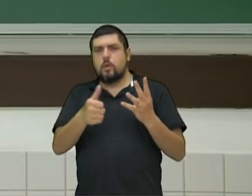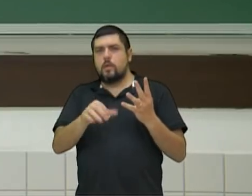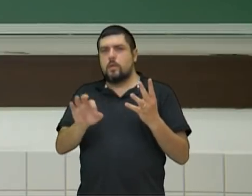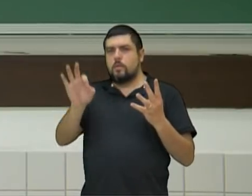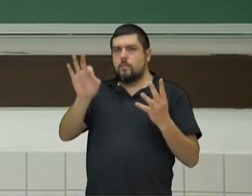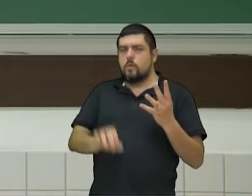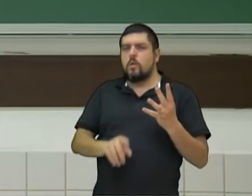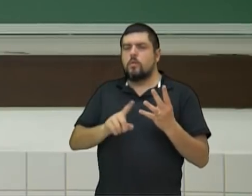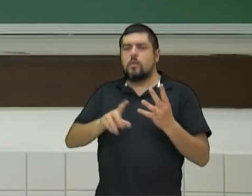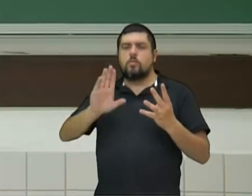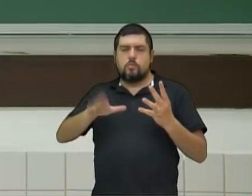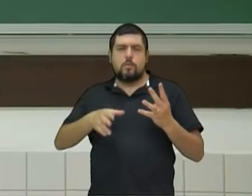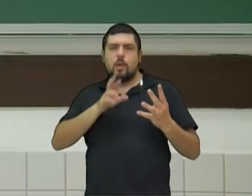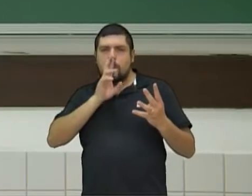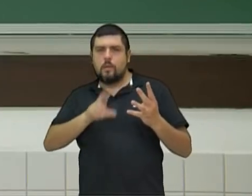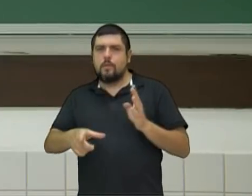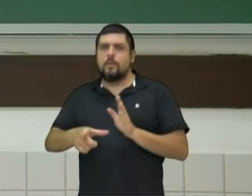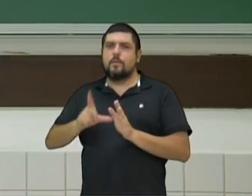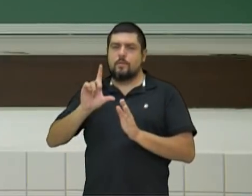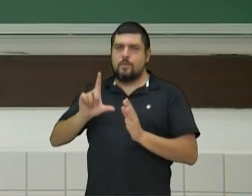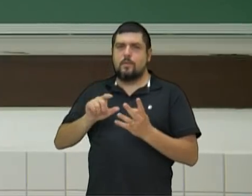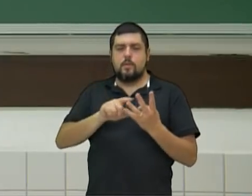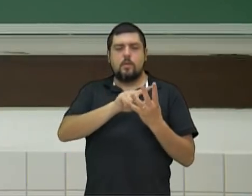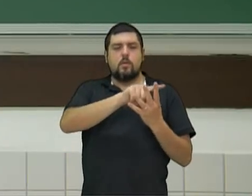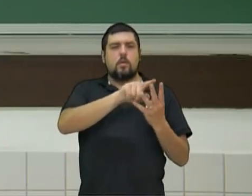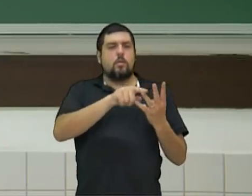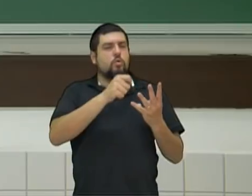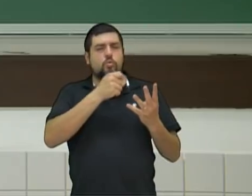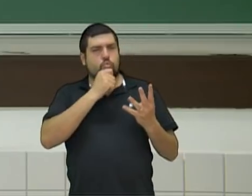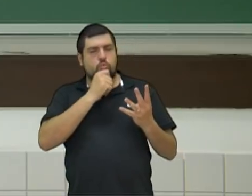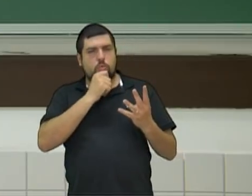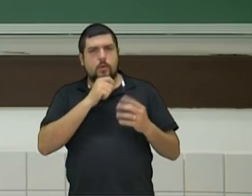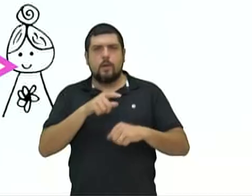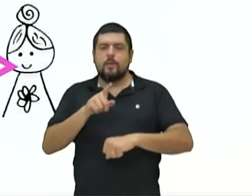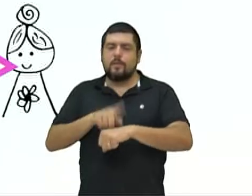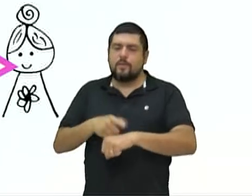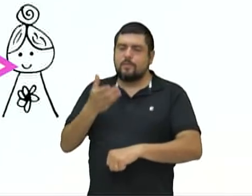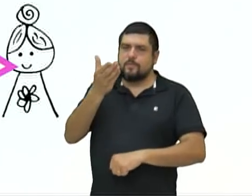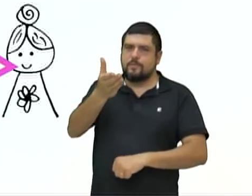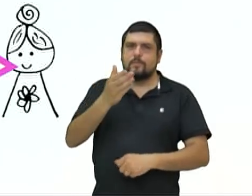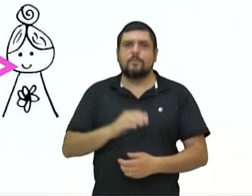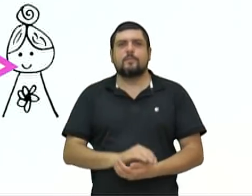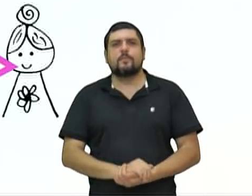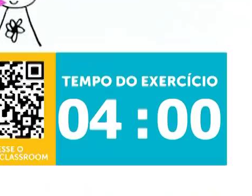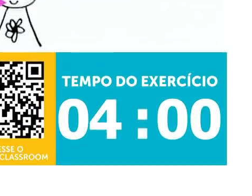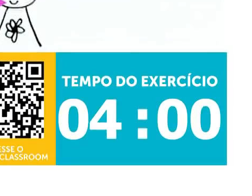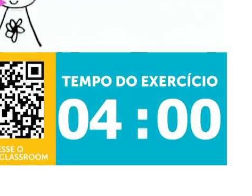são os 10, né, que ainda não decidiram a sua área de profissão. Então, tempo para vocês.